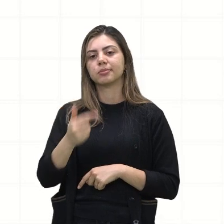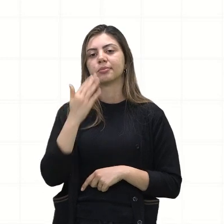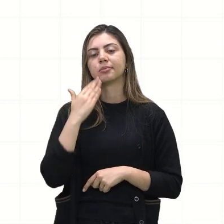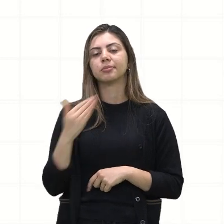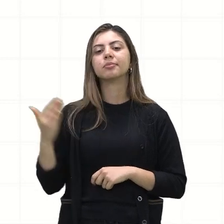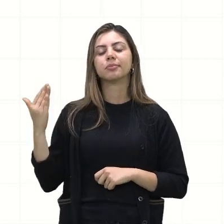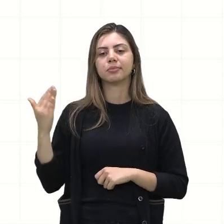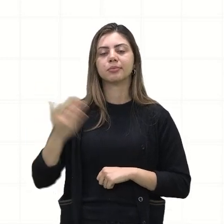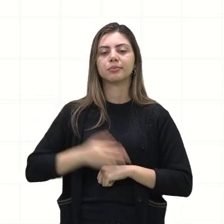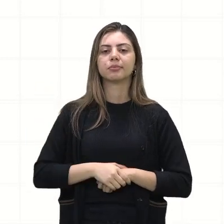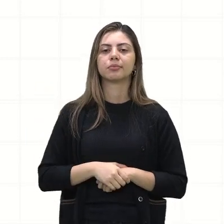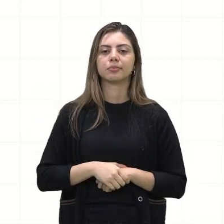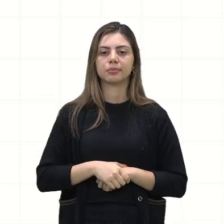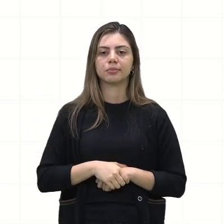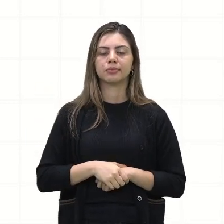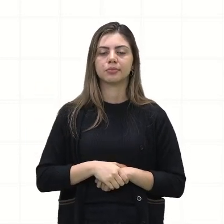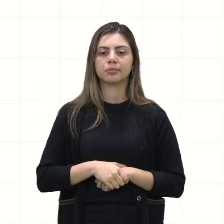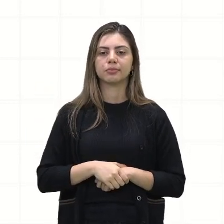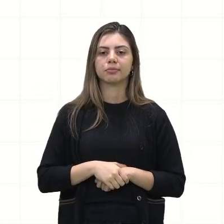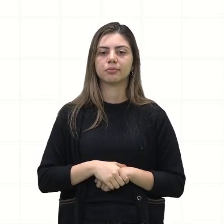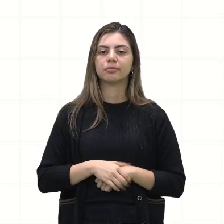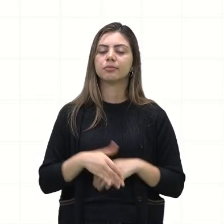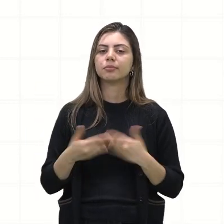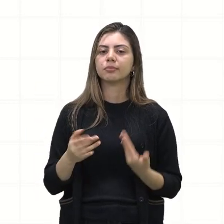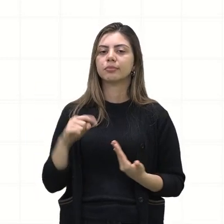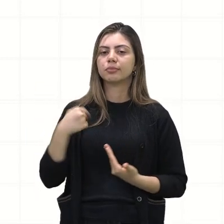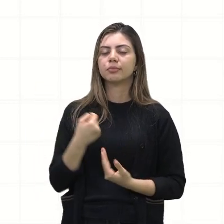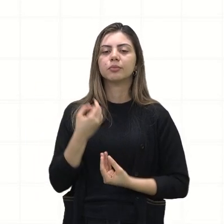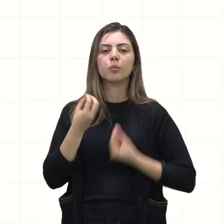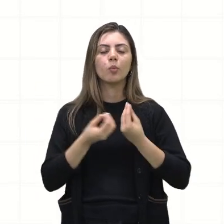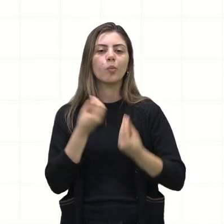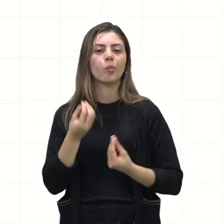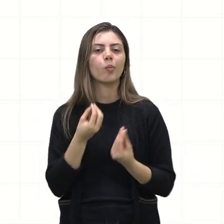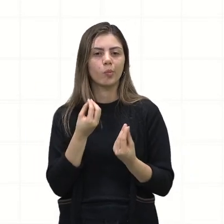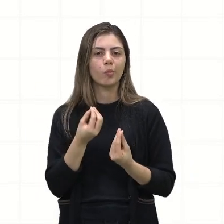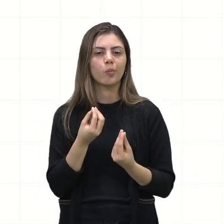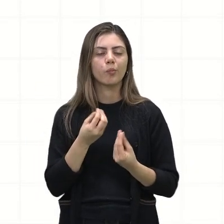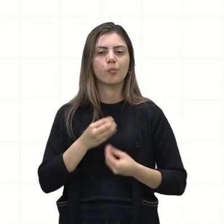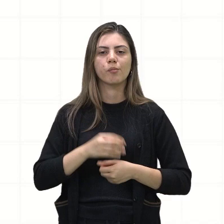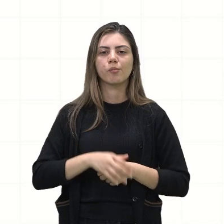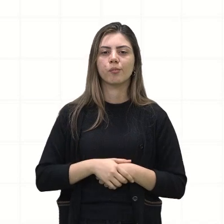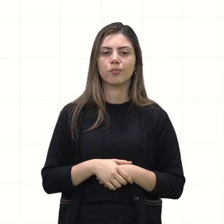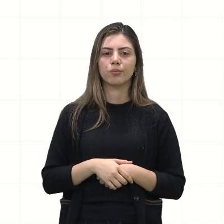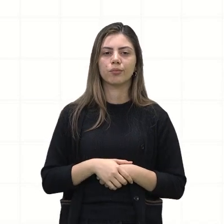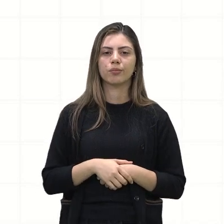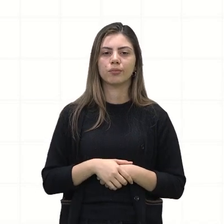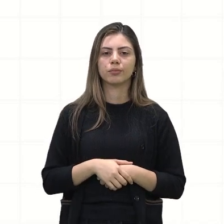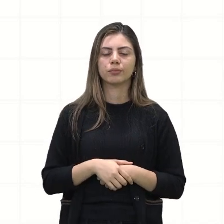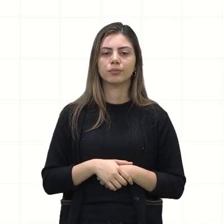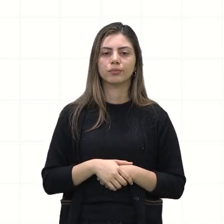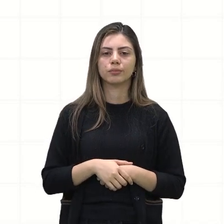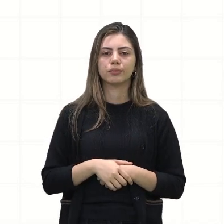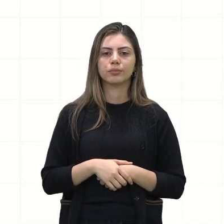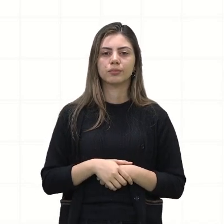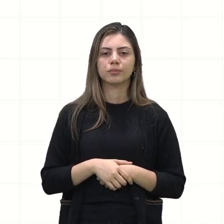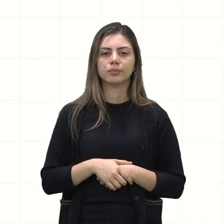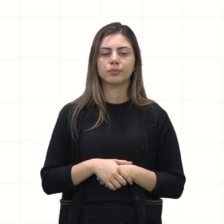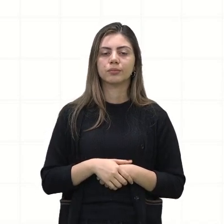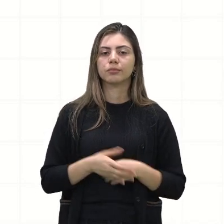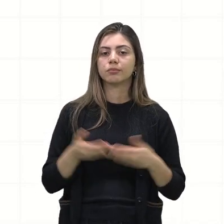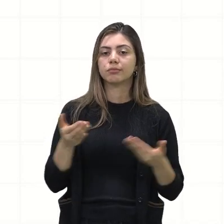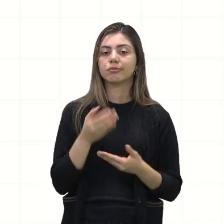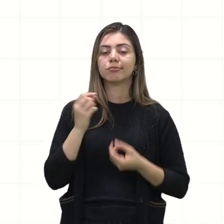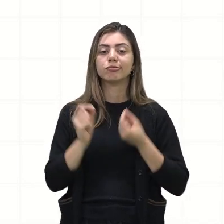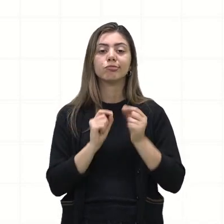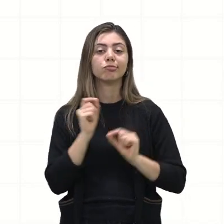Tá? E aí nós vamos, então, para o nosso